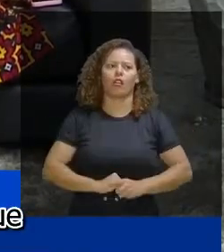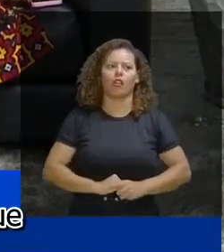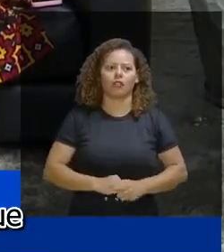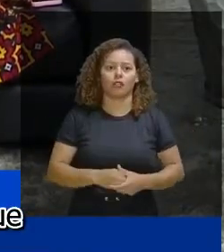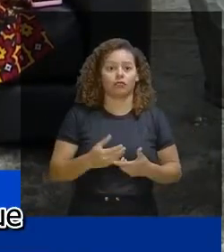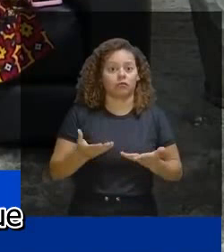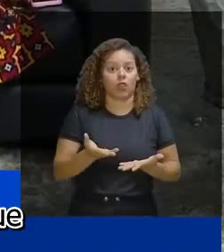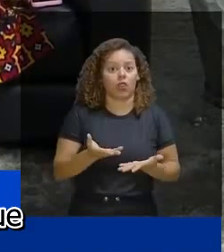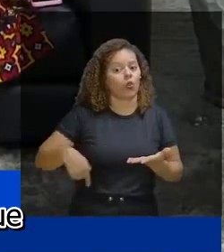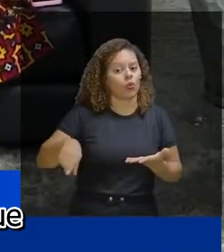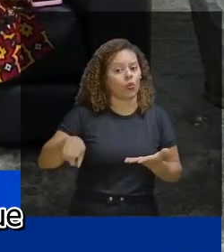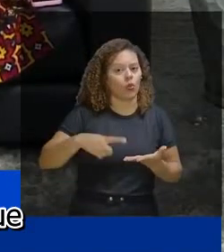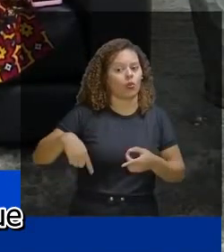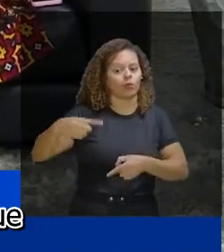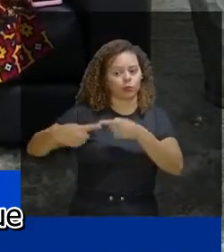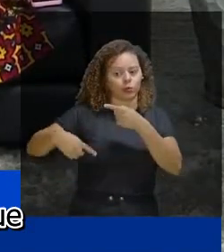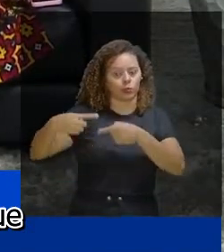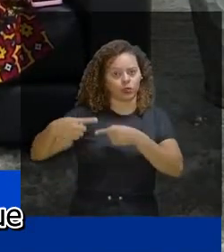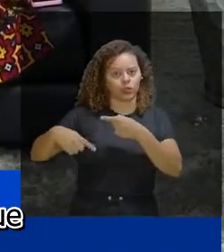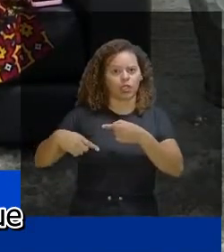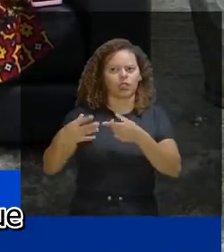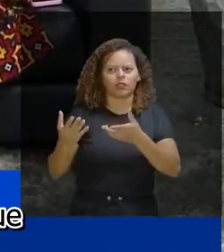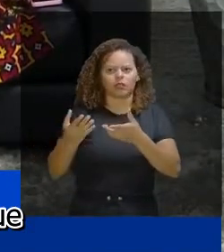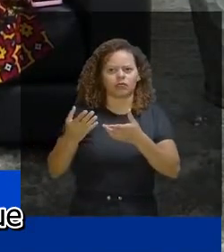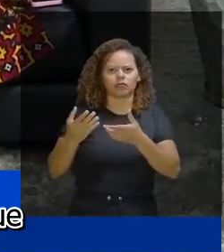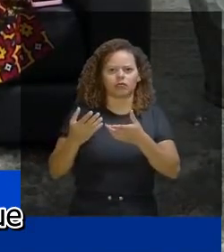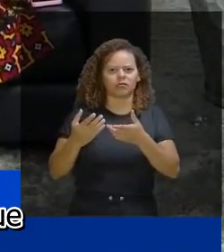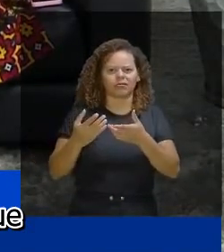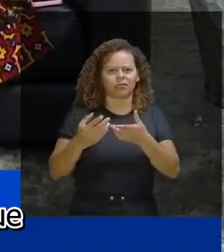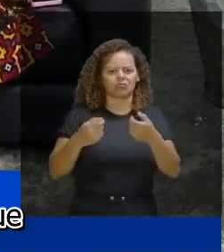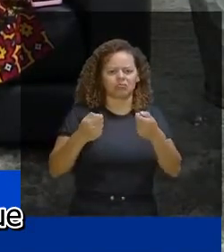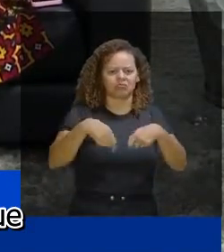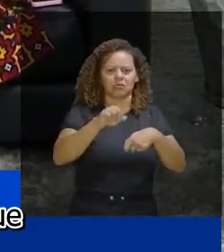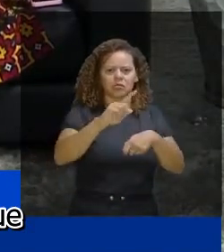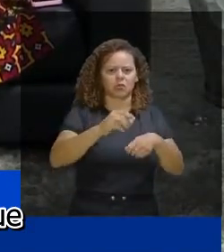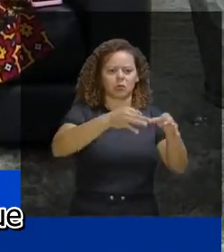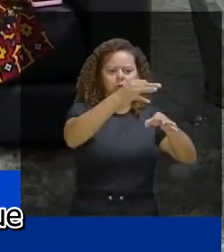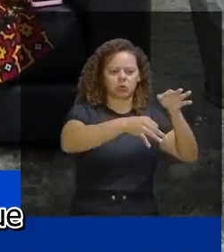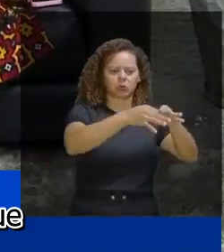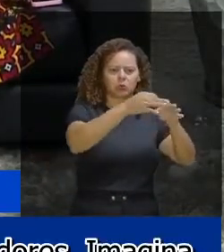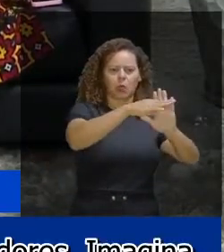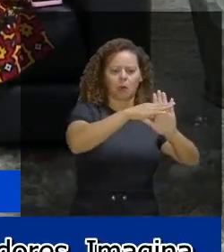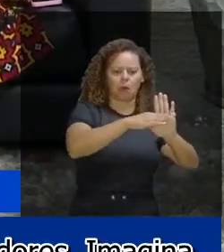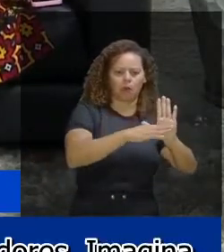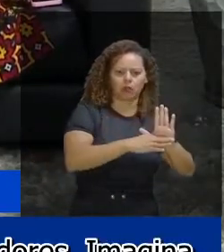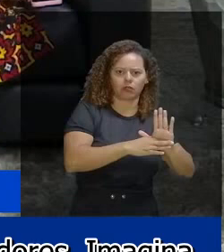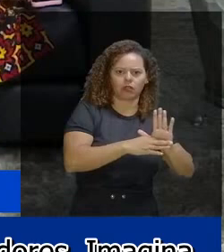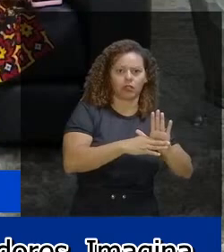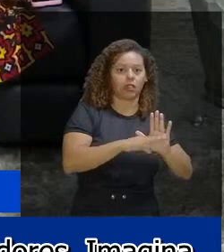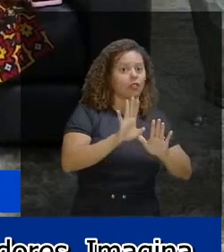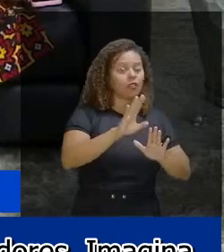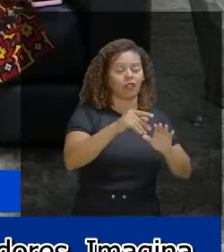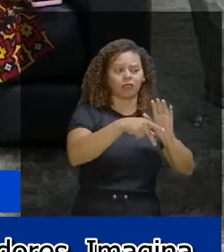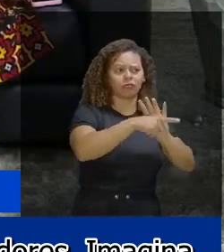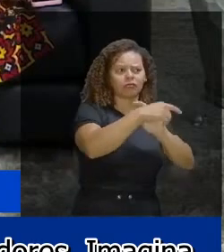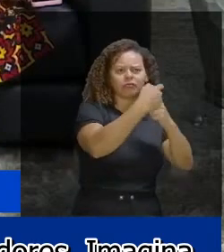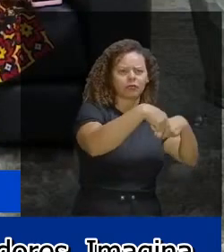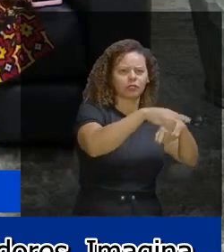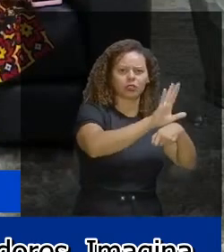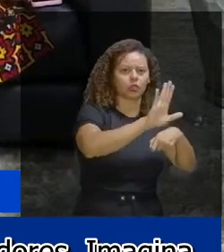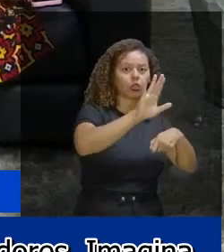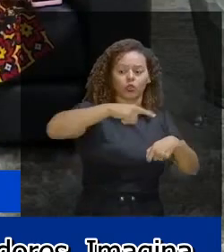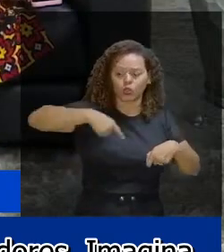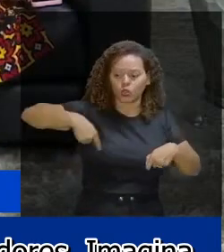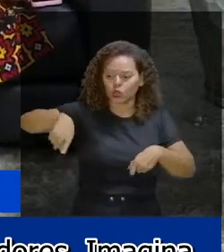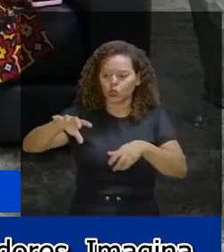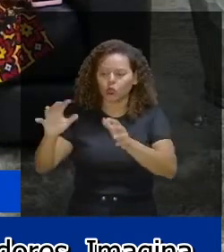temos políticas de cota que não foi a justiça eleitoral que estabeleceu, foram nós mesmos, através de deputados